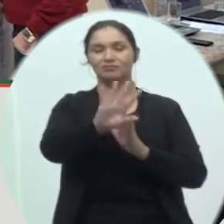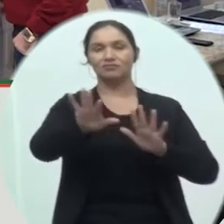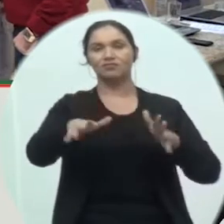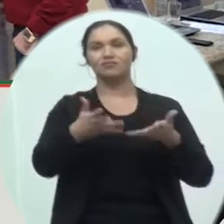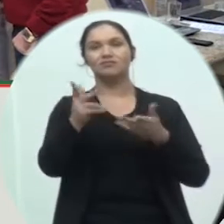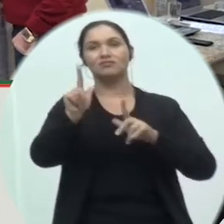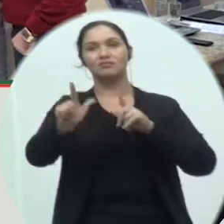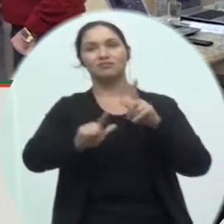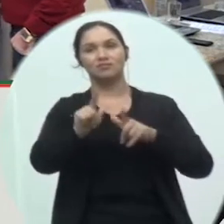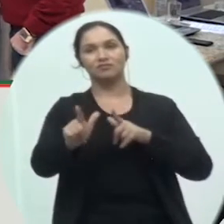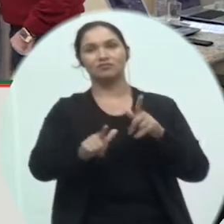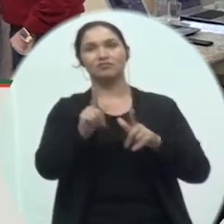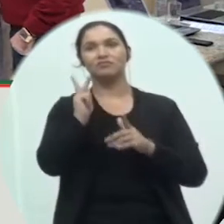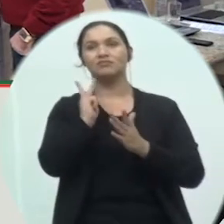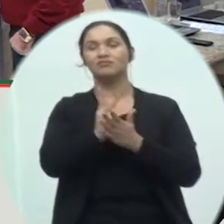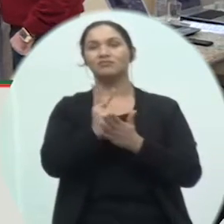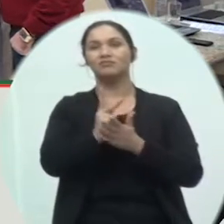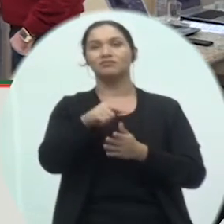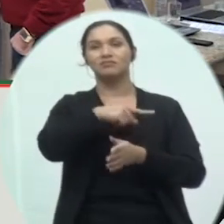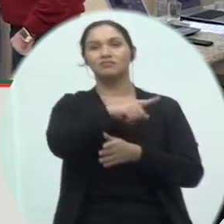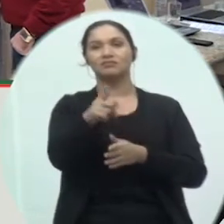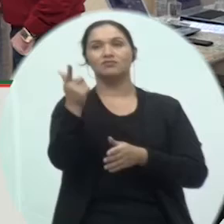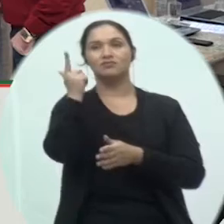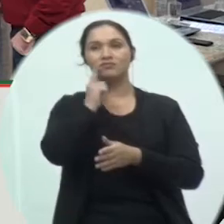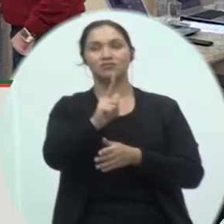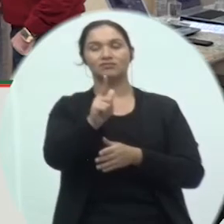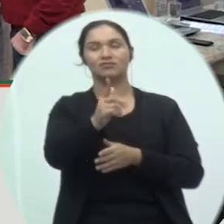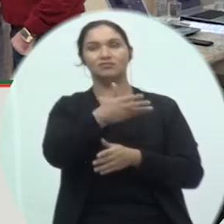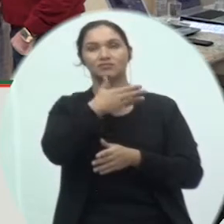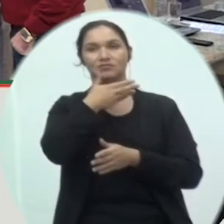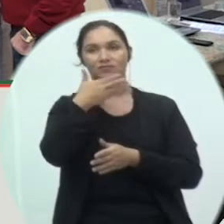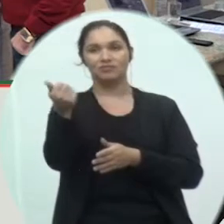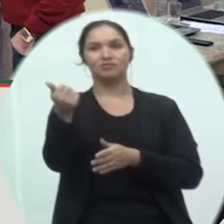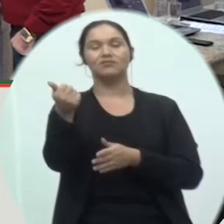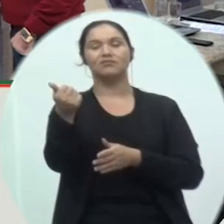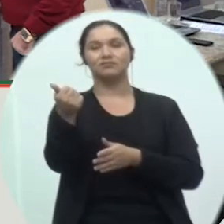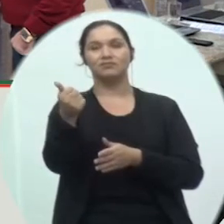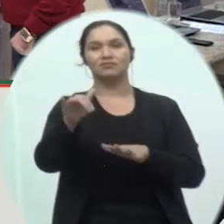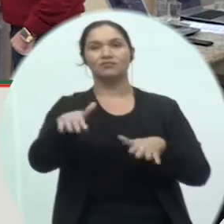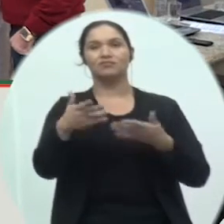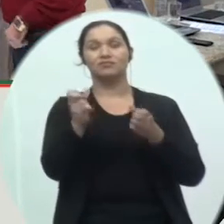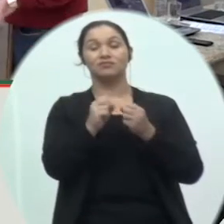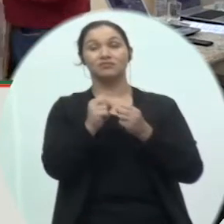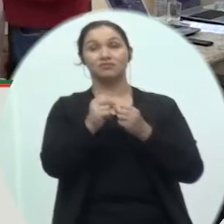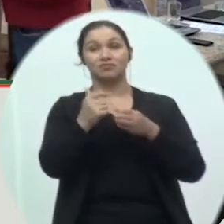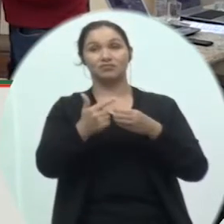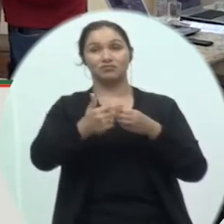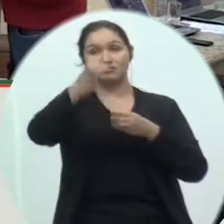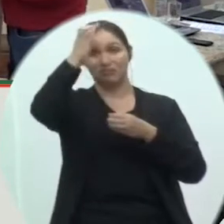continuem, sejam cada vez mais qualificados, né, e, enfim, para fazer a nossa cidade crescer.